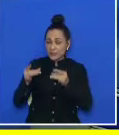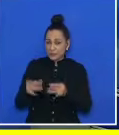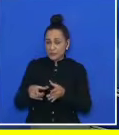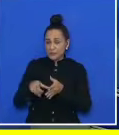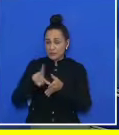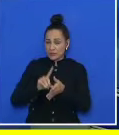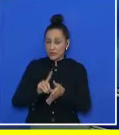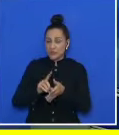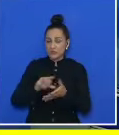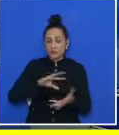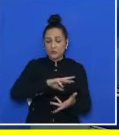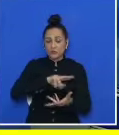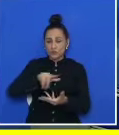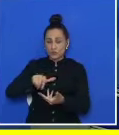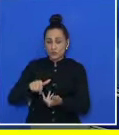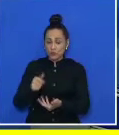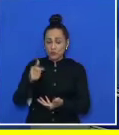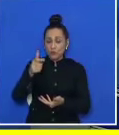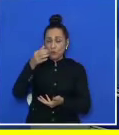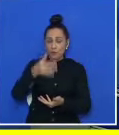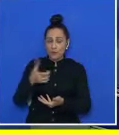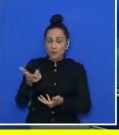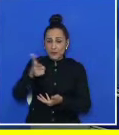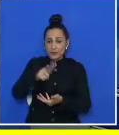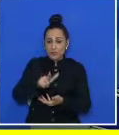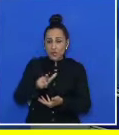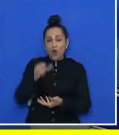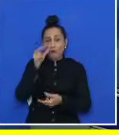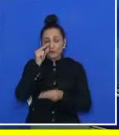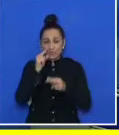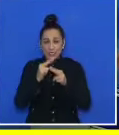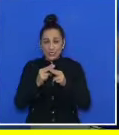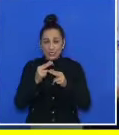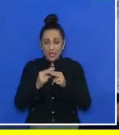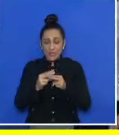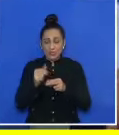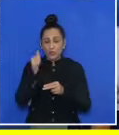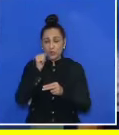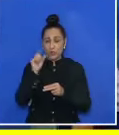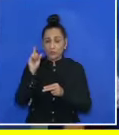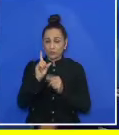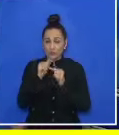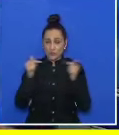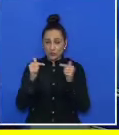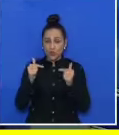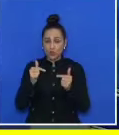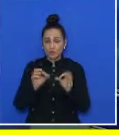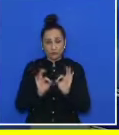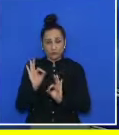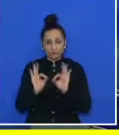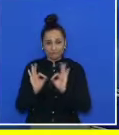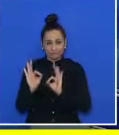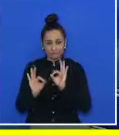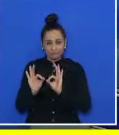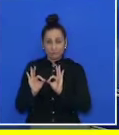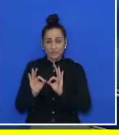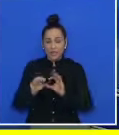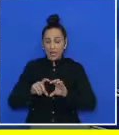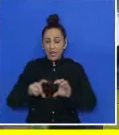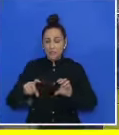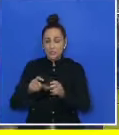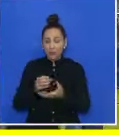agora o Globo será reabastecido para o sorteio do Time do Coração. Felipe, nosso colega da Caixa, Tainara, nossa garota da sorte, vão realizar este procedimento, recolhendo